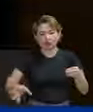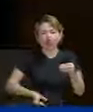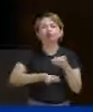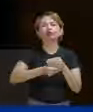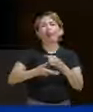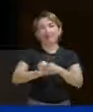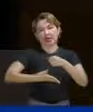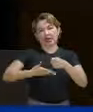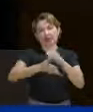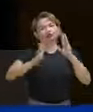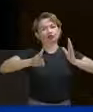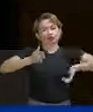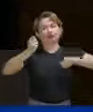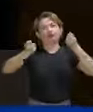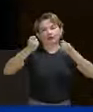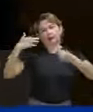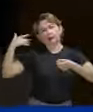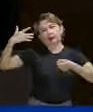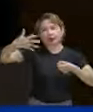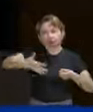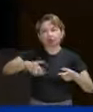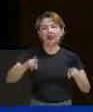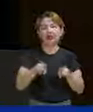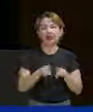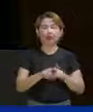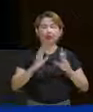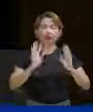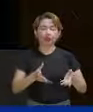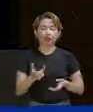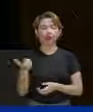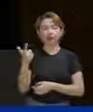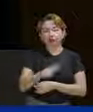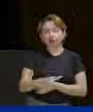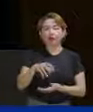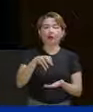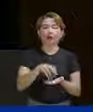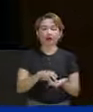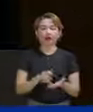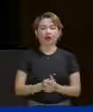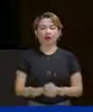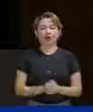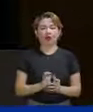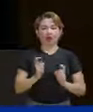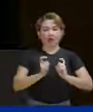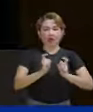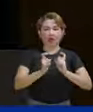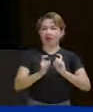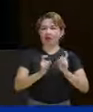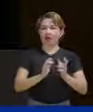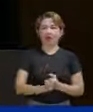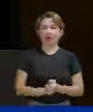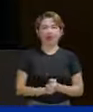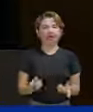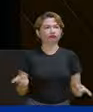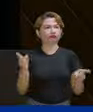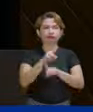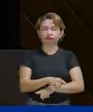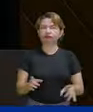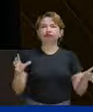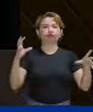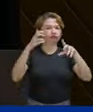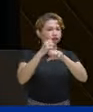reiteração de fundamentos já analisados e que somente pretendem rediscutir o mérito sem evidenciar omissão,